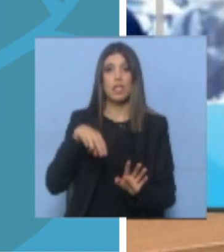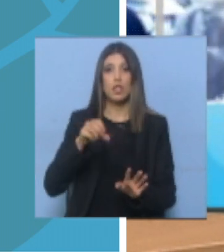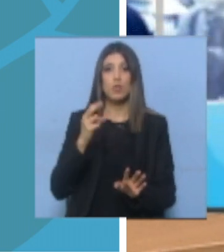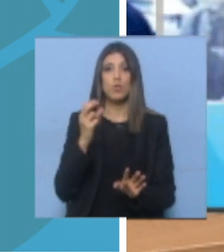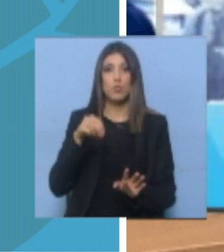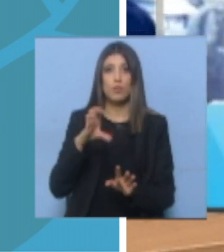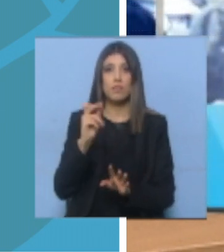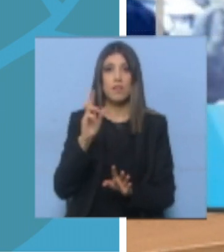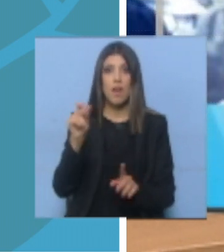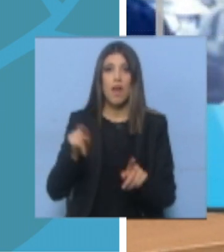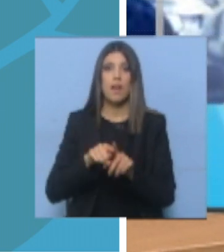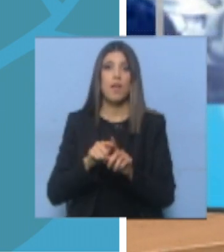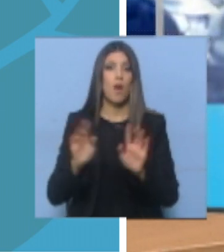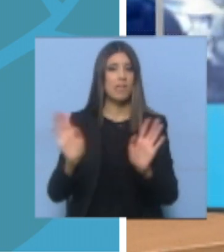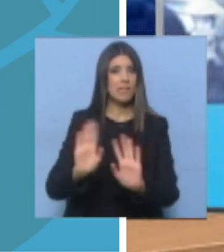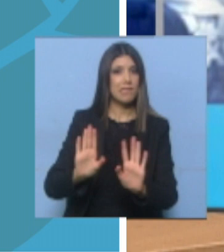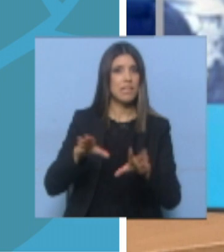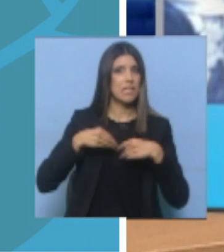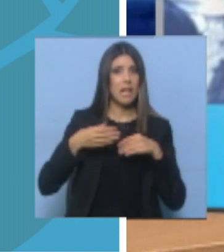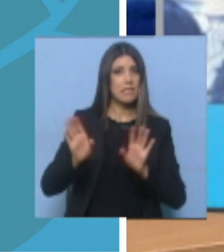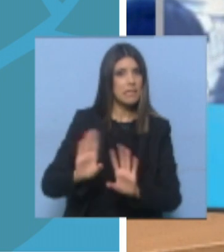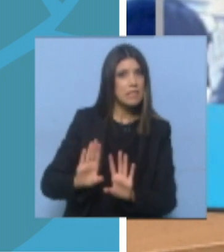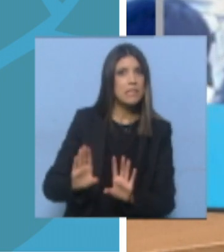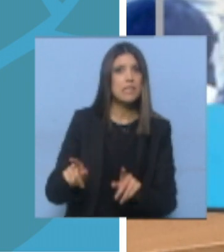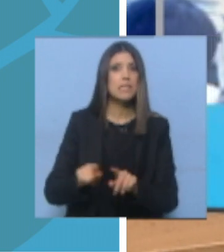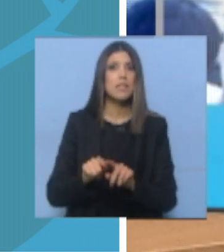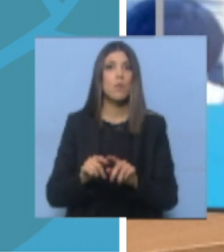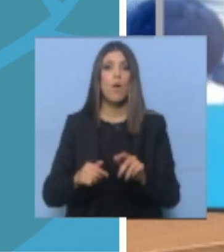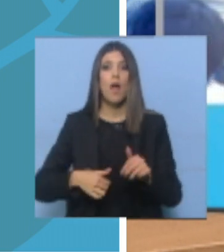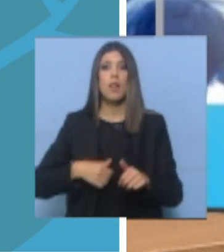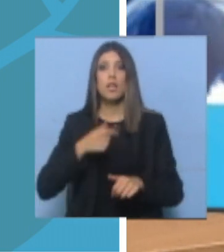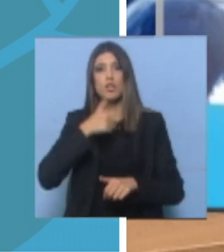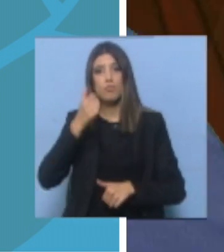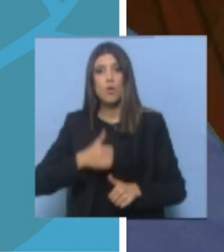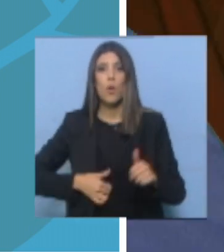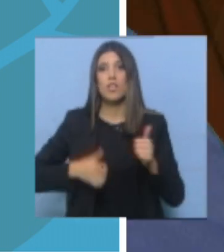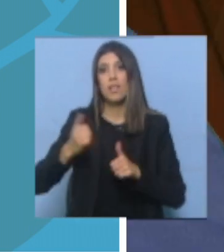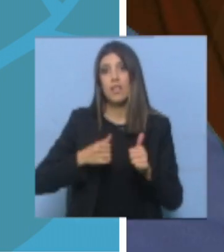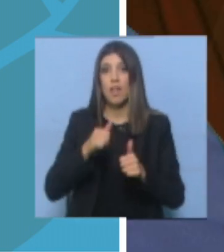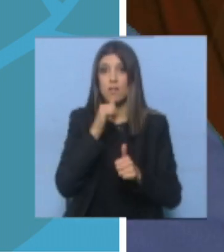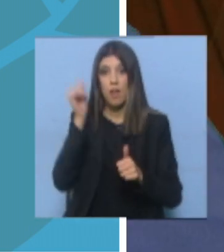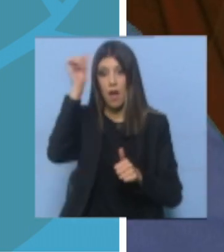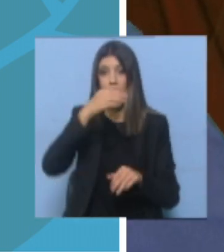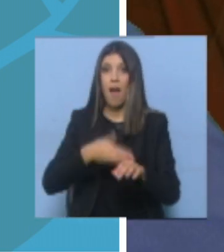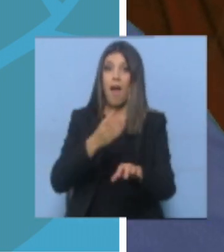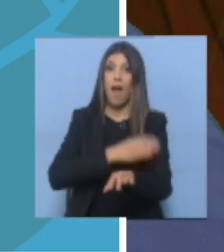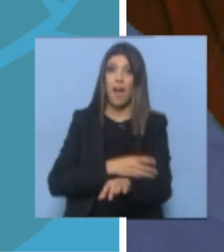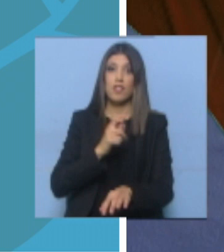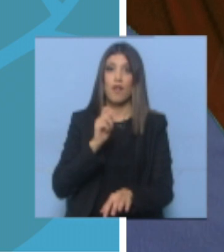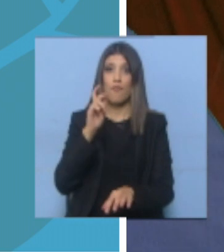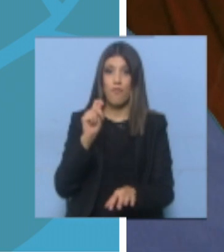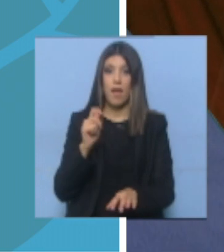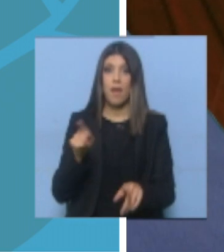um elemento batismal. Os candidatos ao batismo, antes de professarem a fé, são chamados